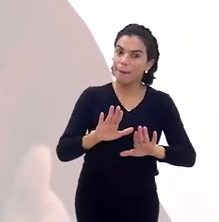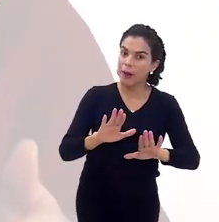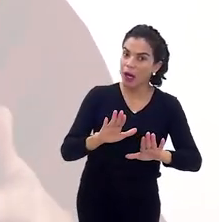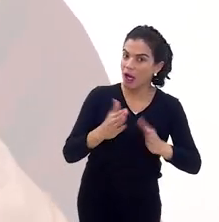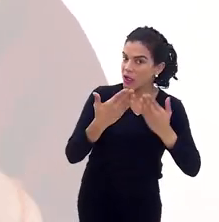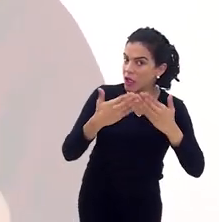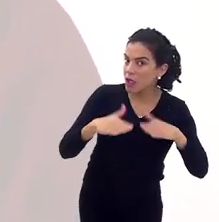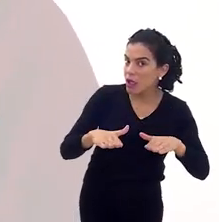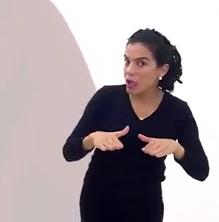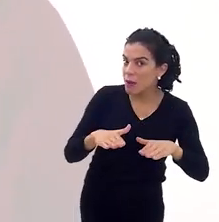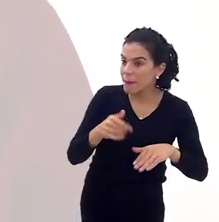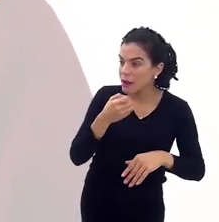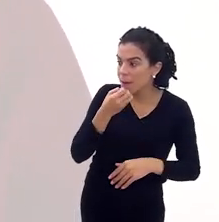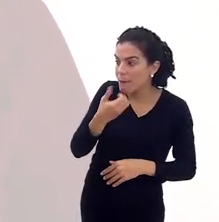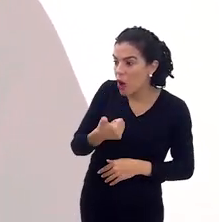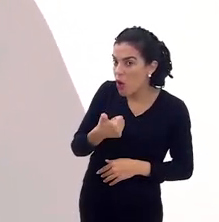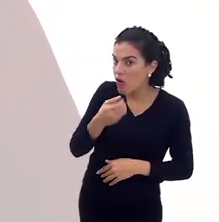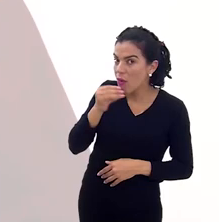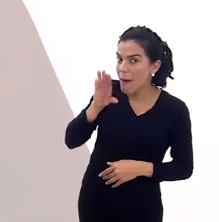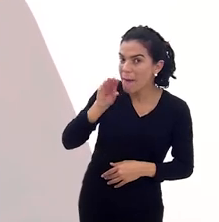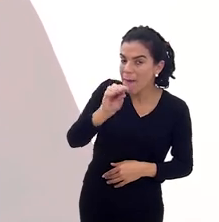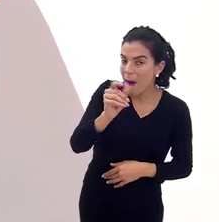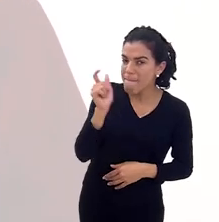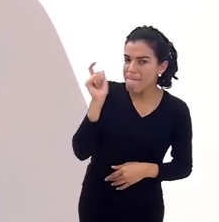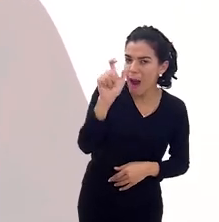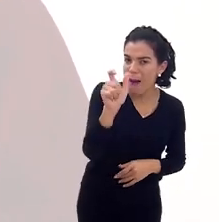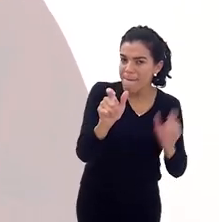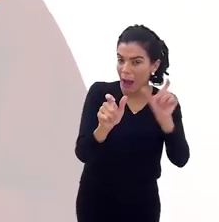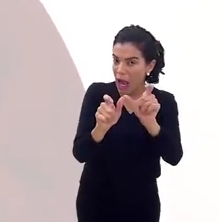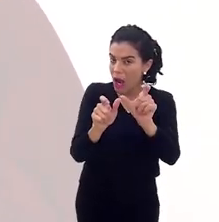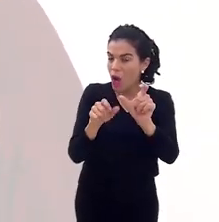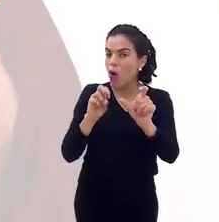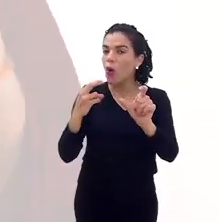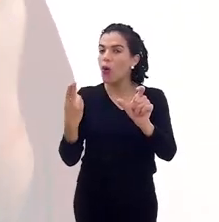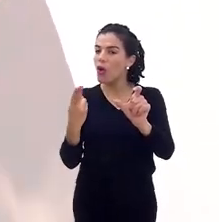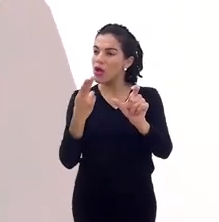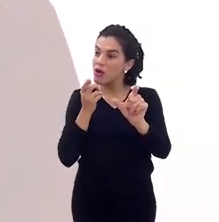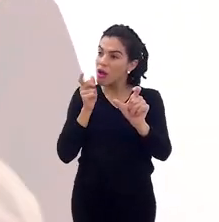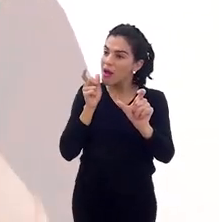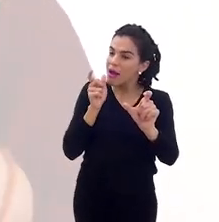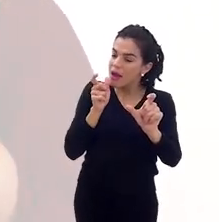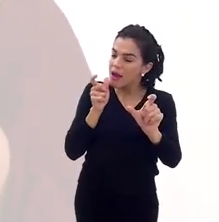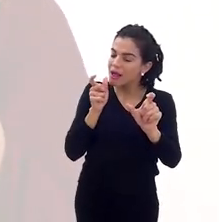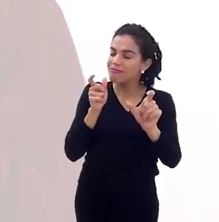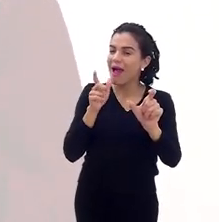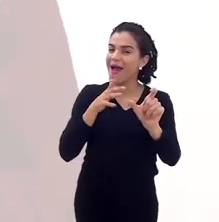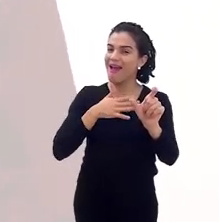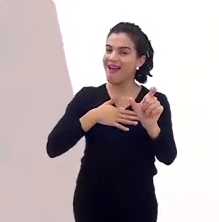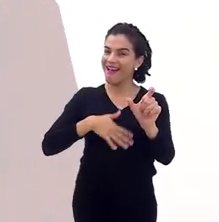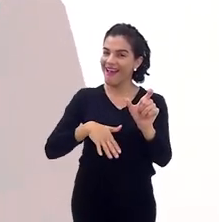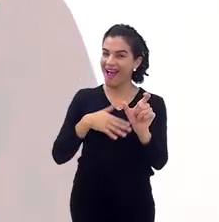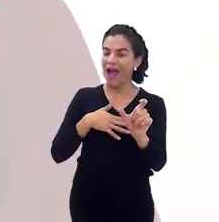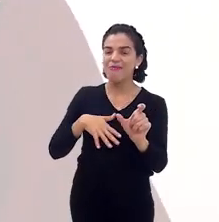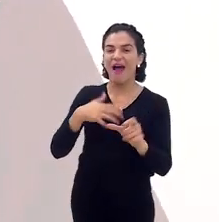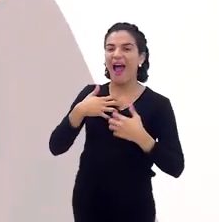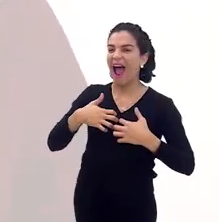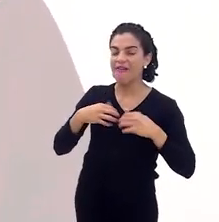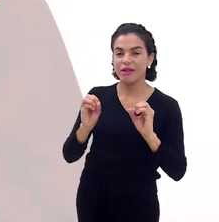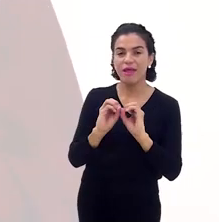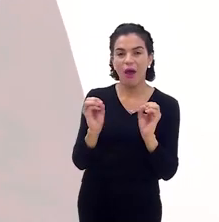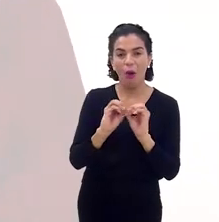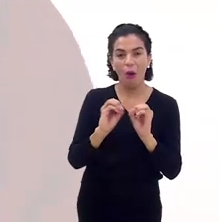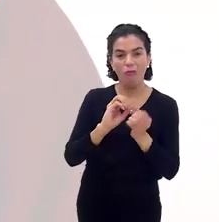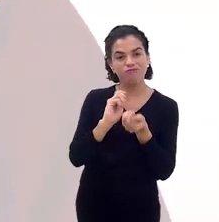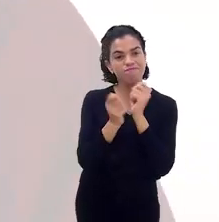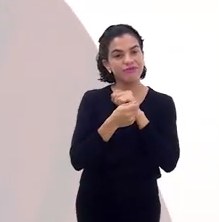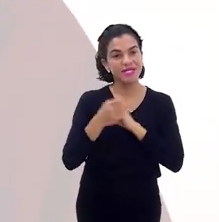Opa, vale a pena reagir dessa forma? Vale a pena falar isso? Ou eu vou falar, mas eu vou falar dessa forma, sem raiva,